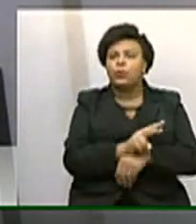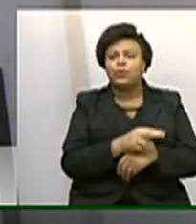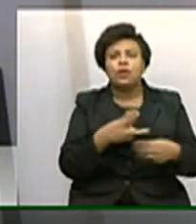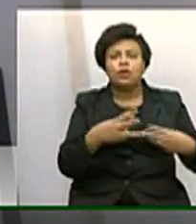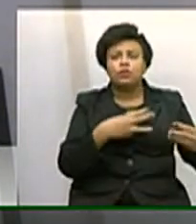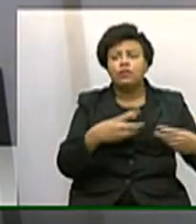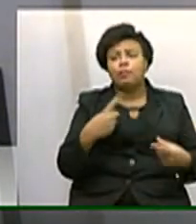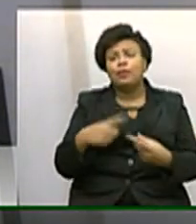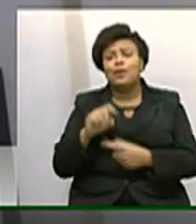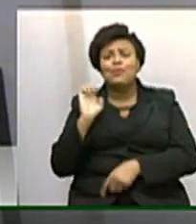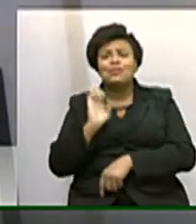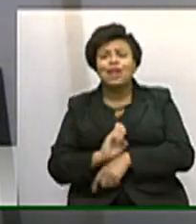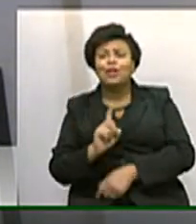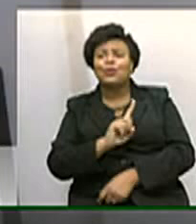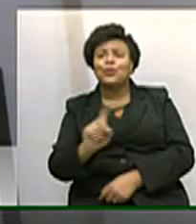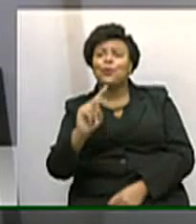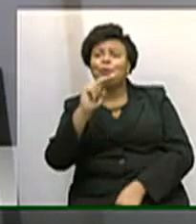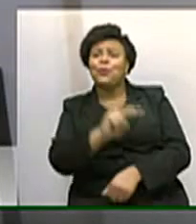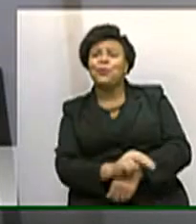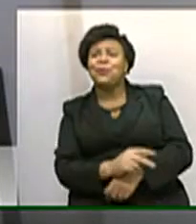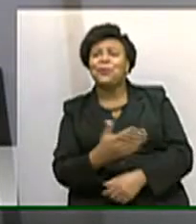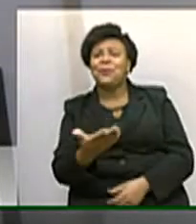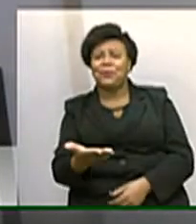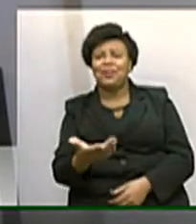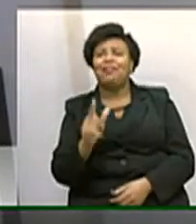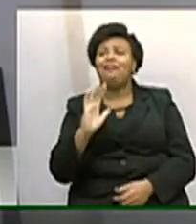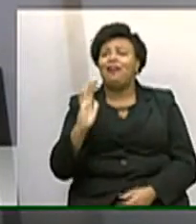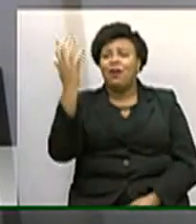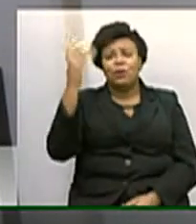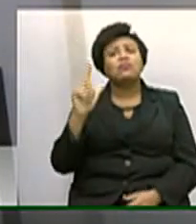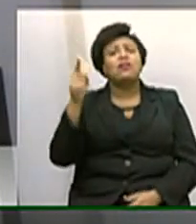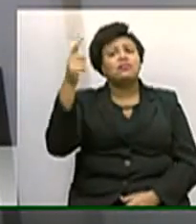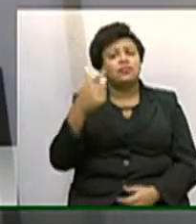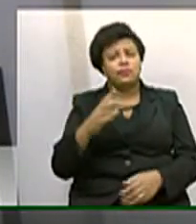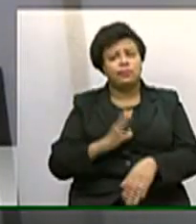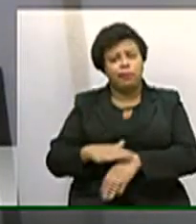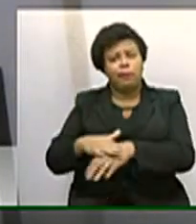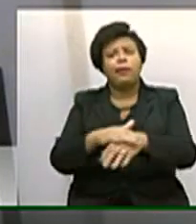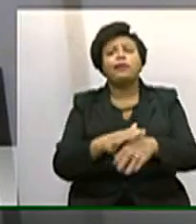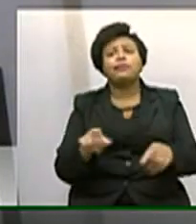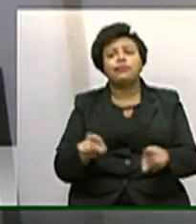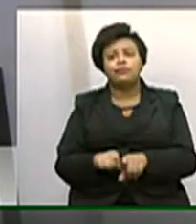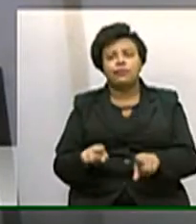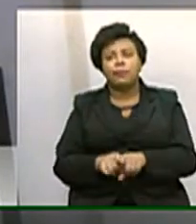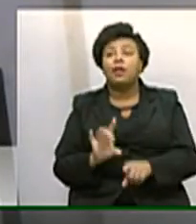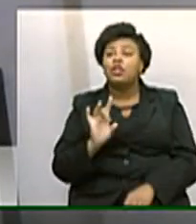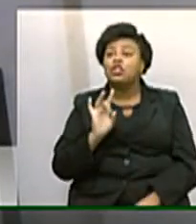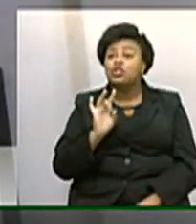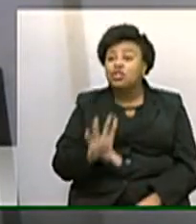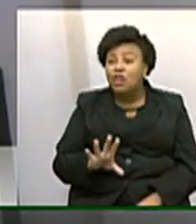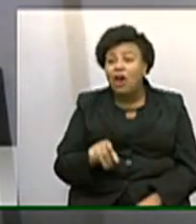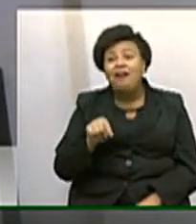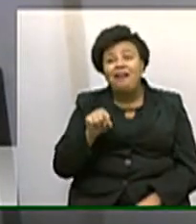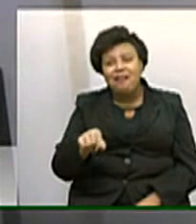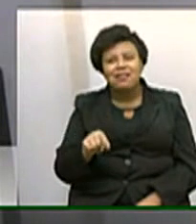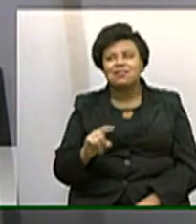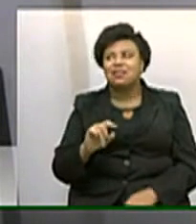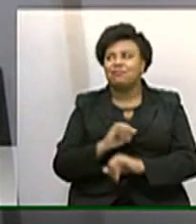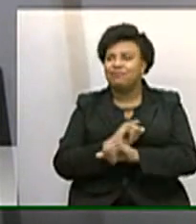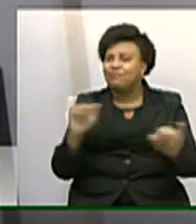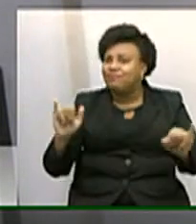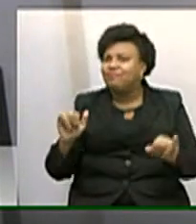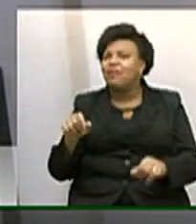cuidar da rodovia. Então, isso tem acontecido em outras situações. Então, eu só queria fazer este